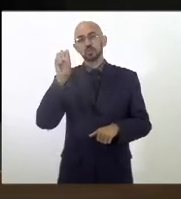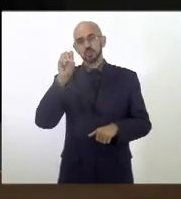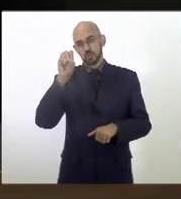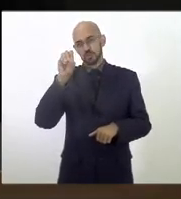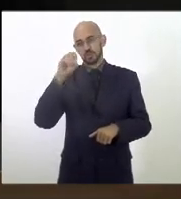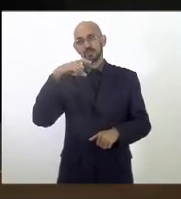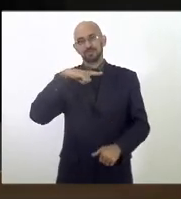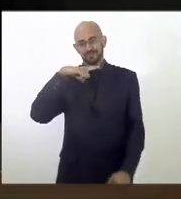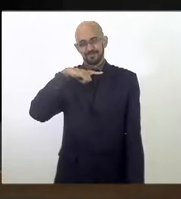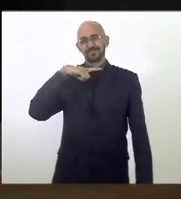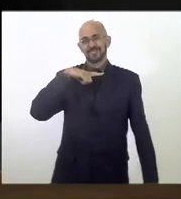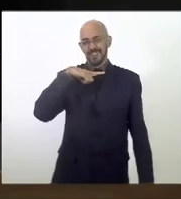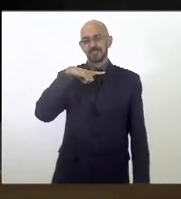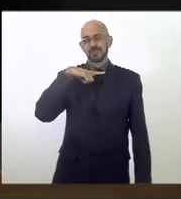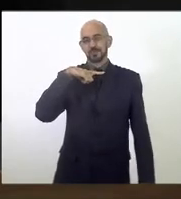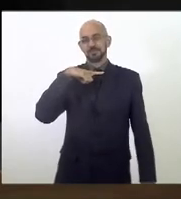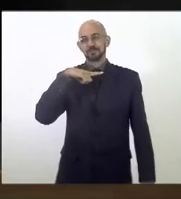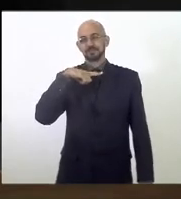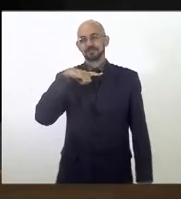Eu que tenho juízo,